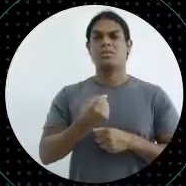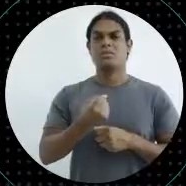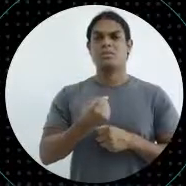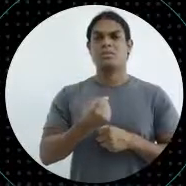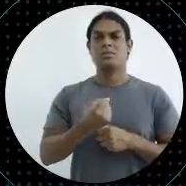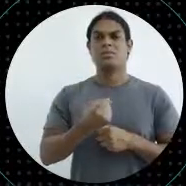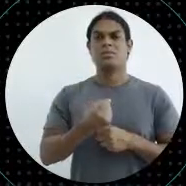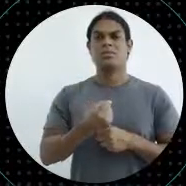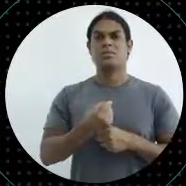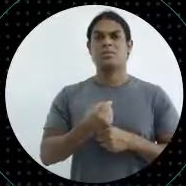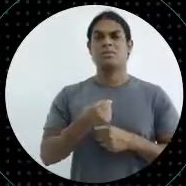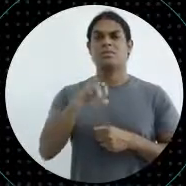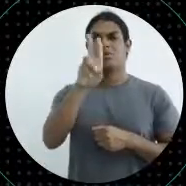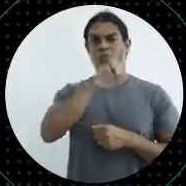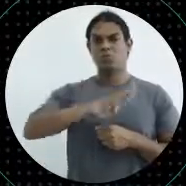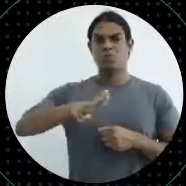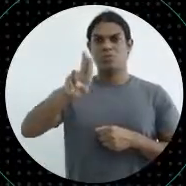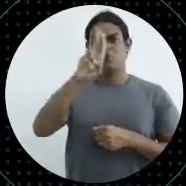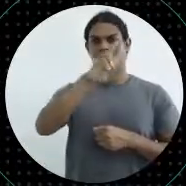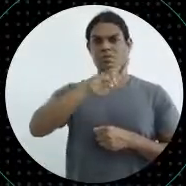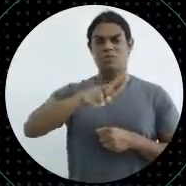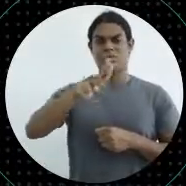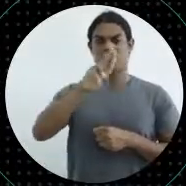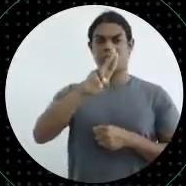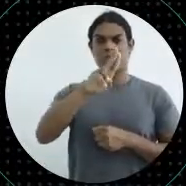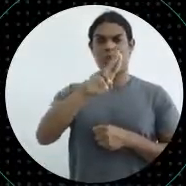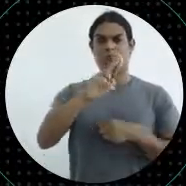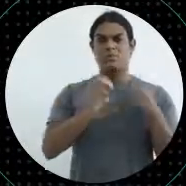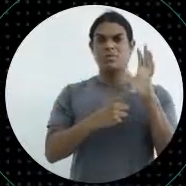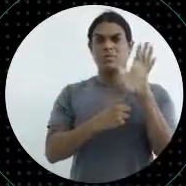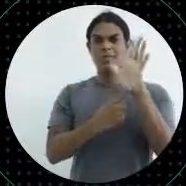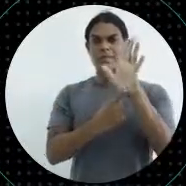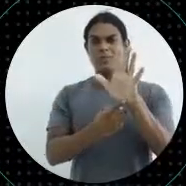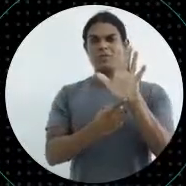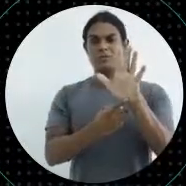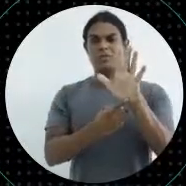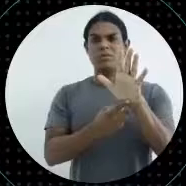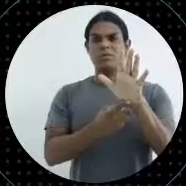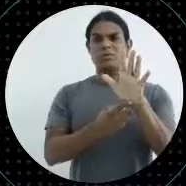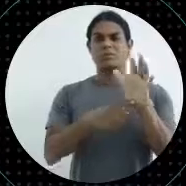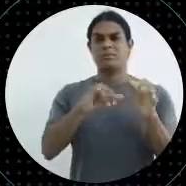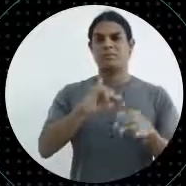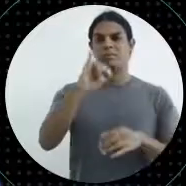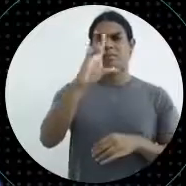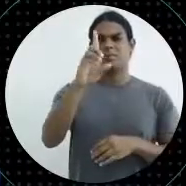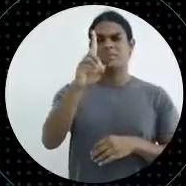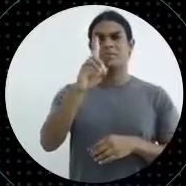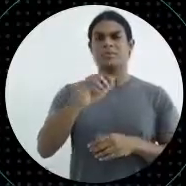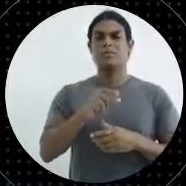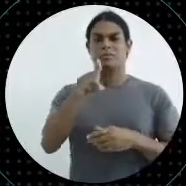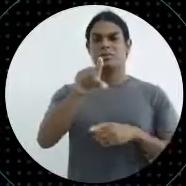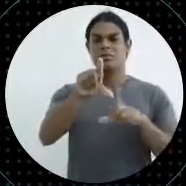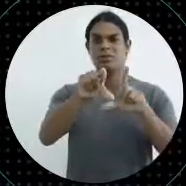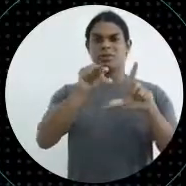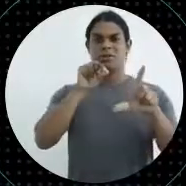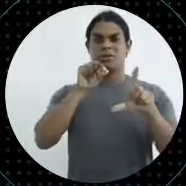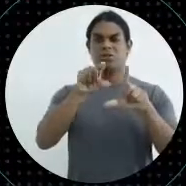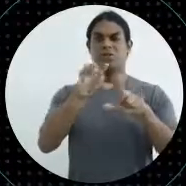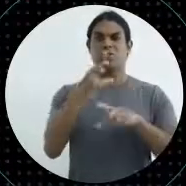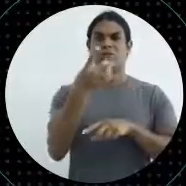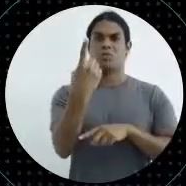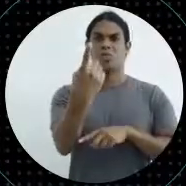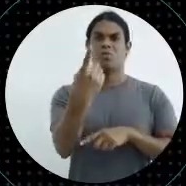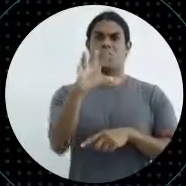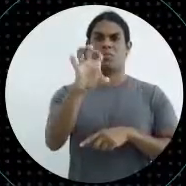ele é colocado na frente para definir um ID. Ou seja, você vai selecionar apenas